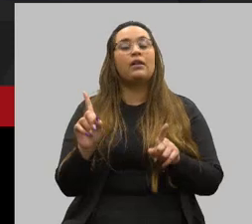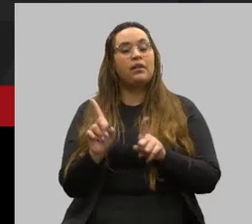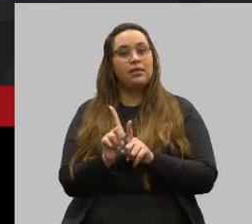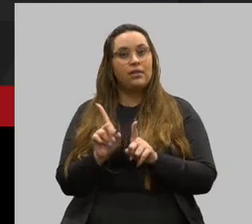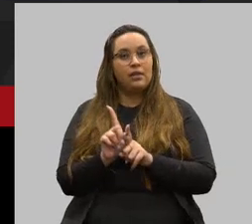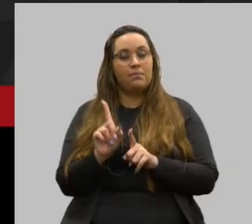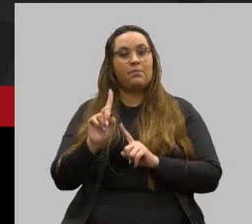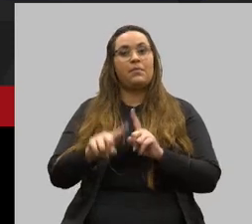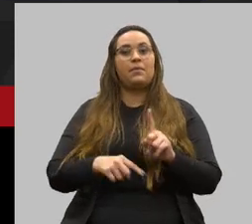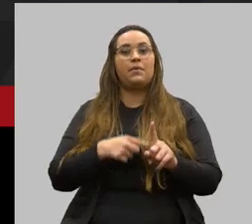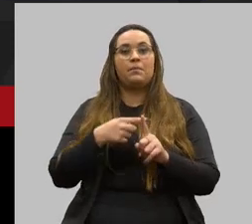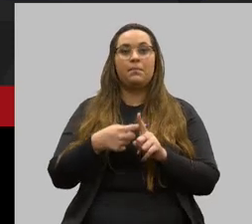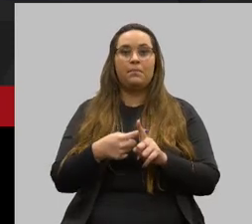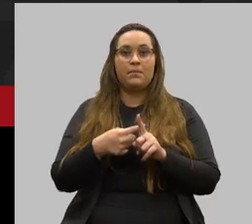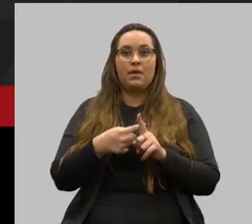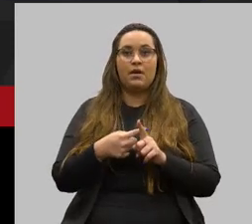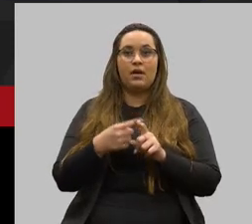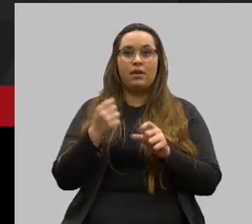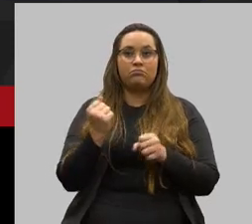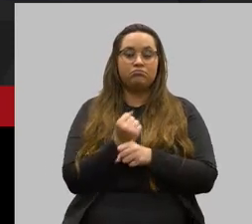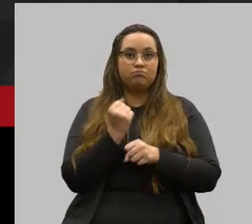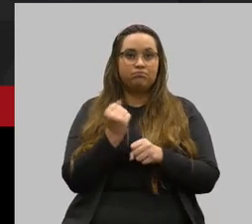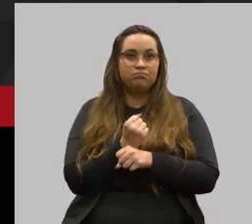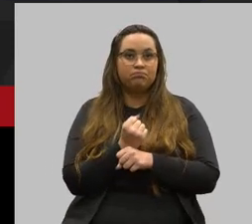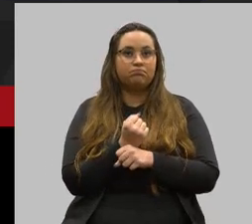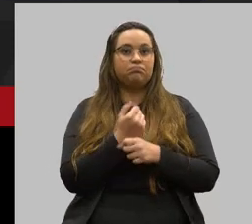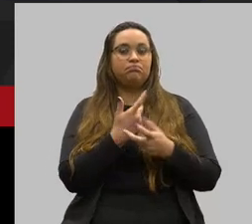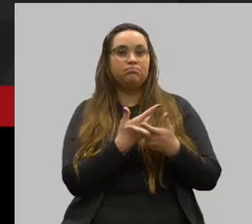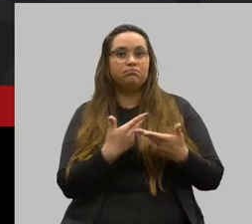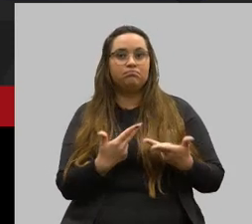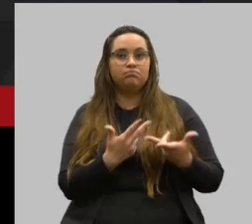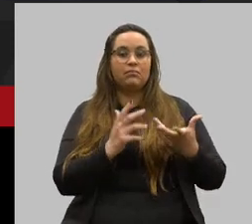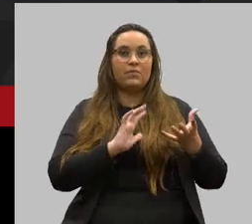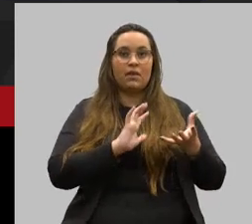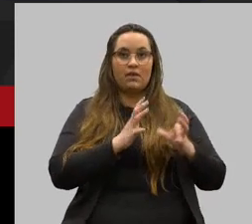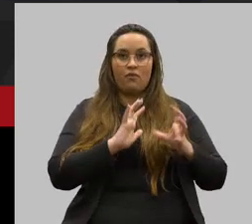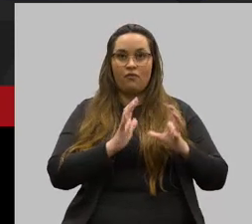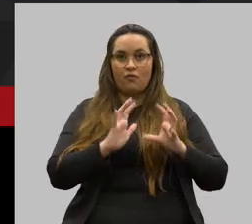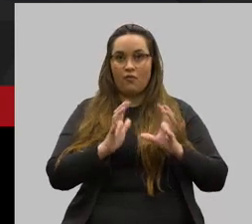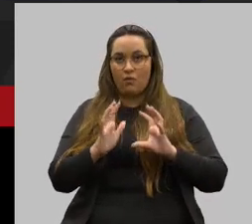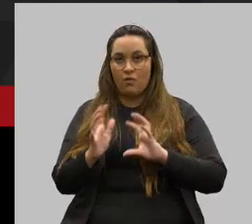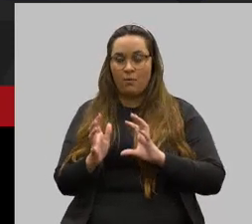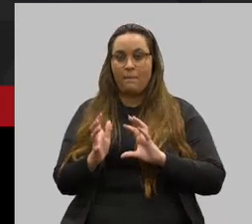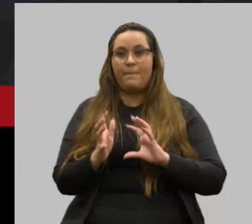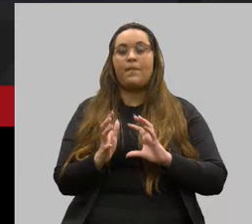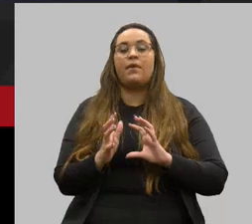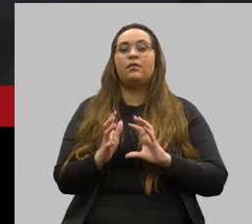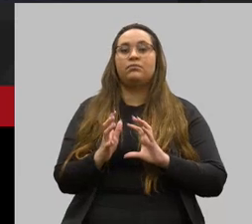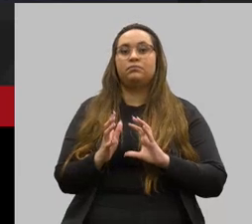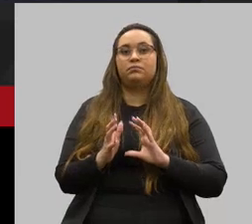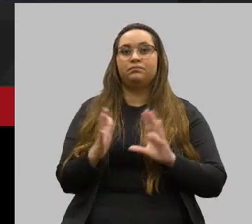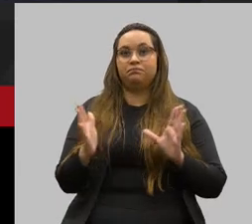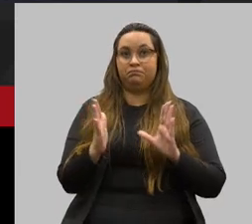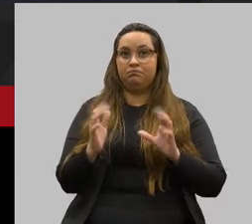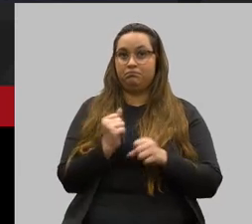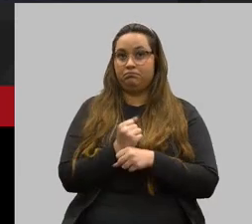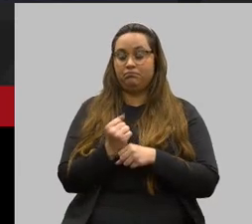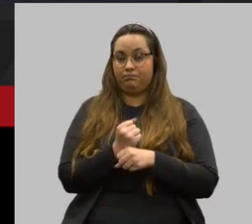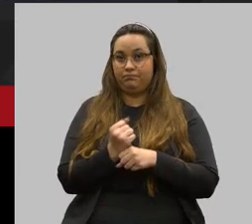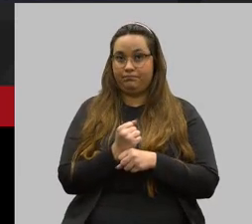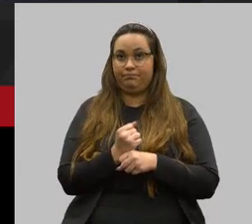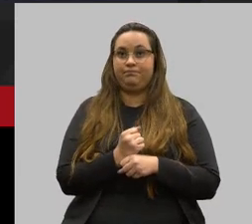atualmente né com previsão de conclusão eh ainda no ano de 2024 eh de